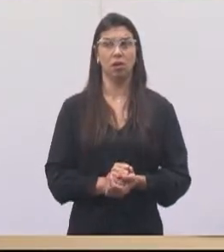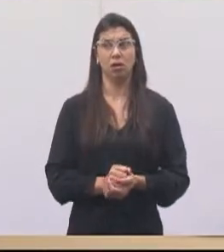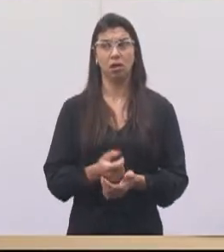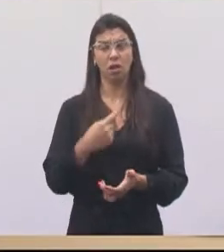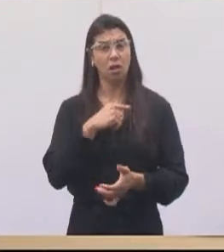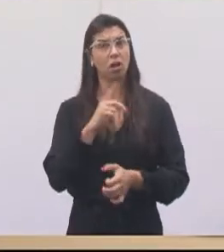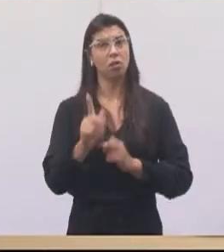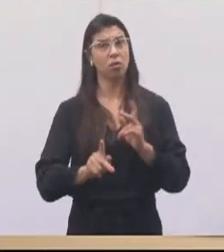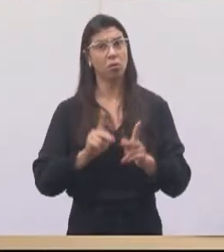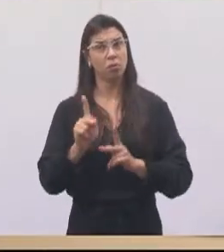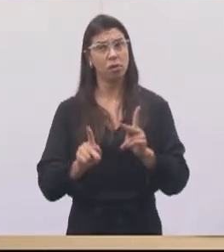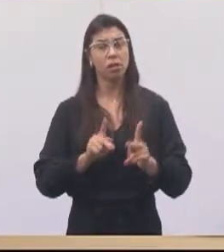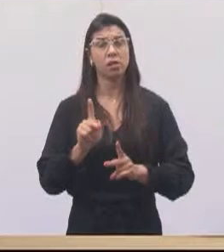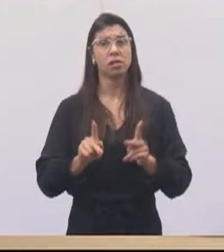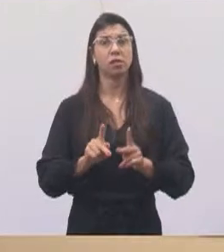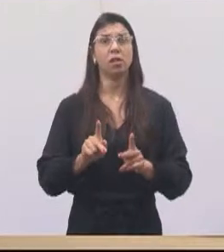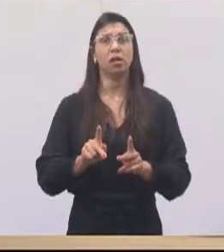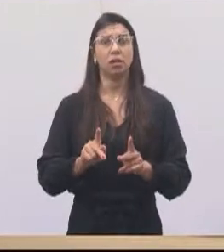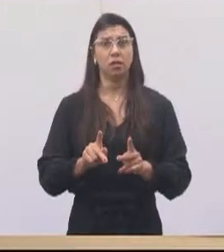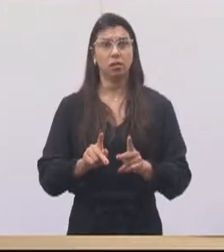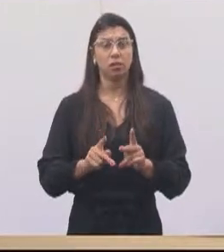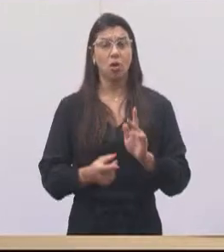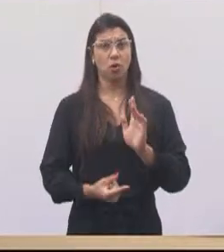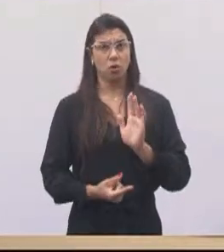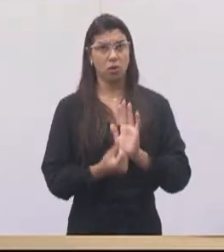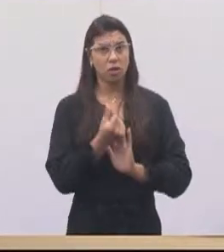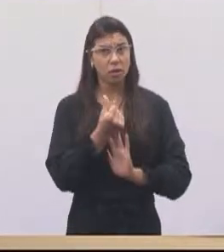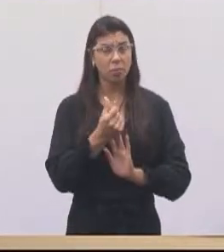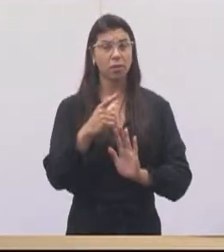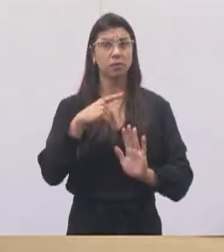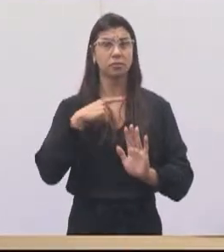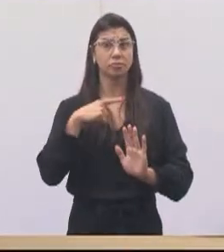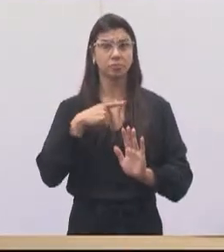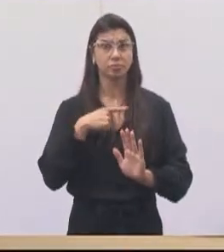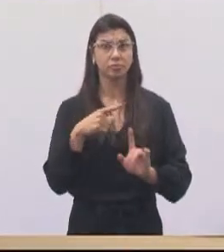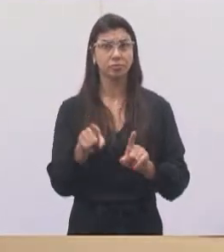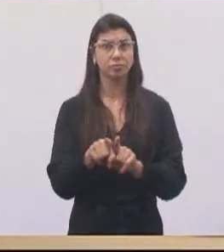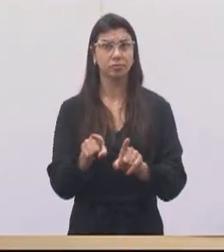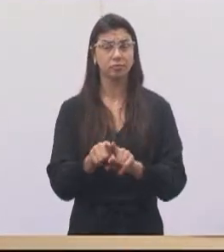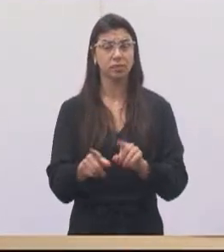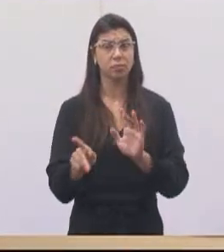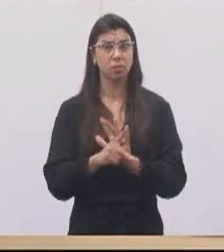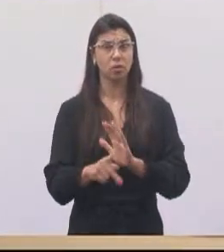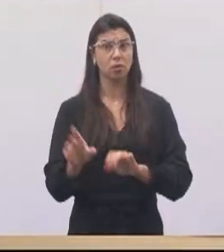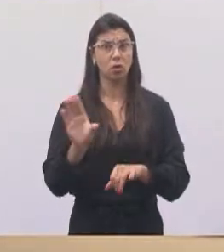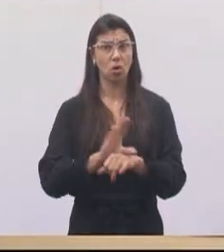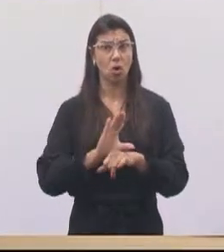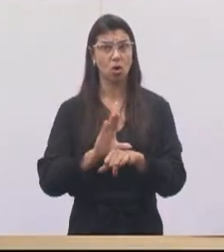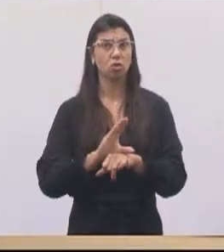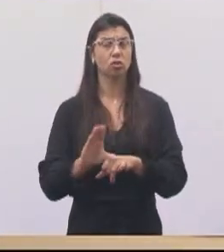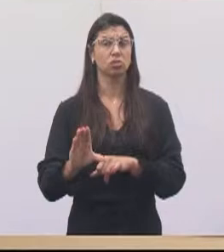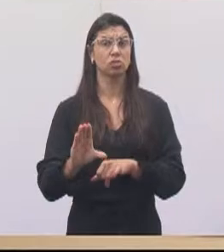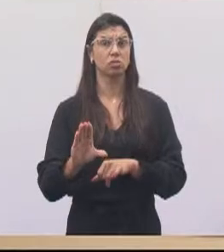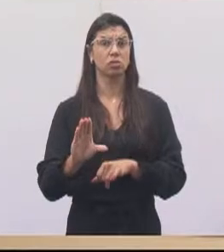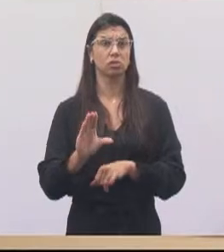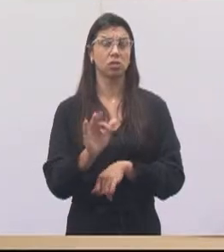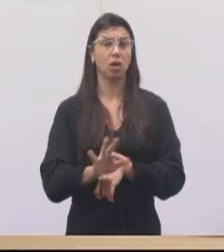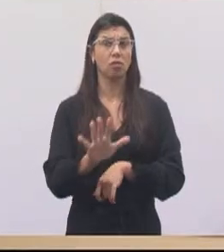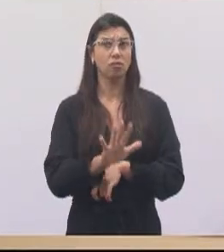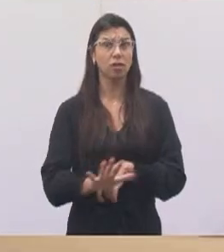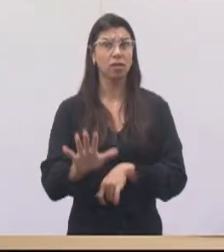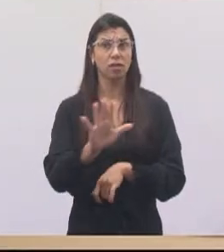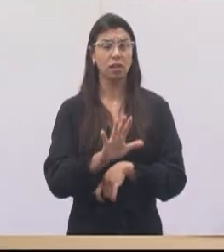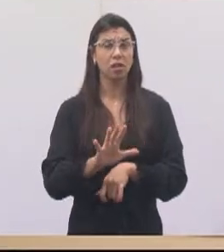nossa população. Nós temos orçamento, e na própria Constituição está dizendo que os poderes